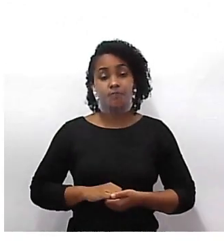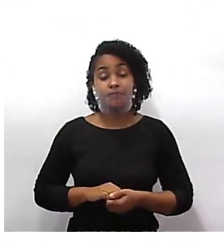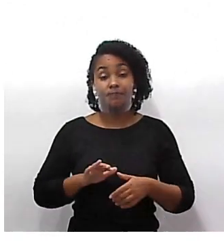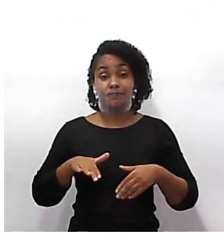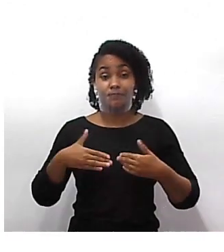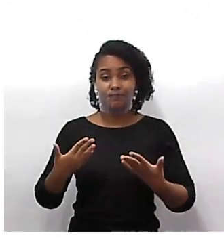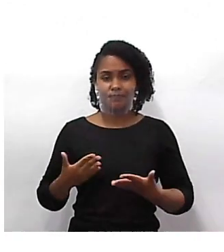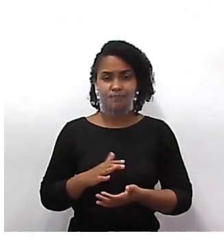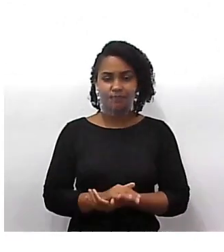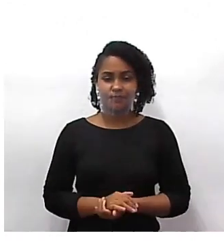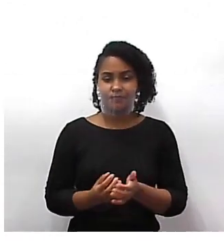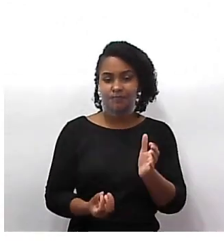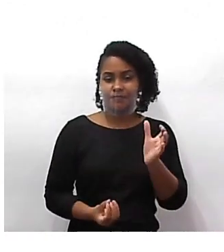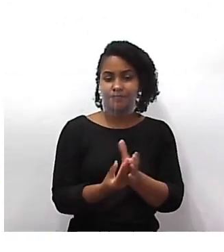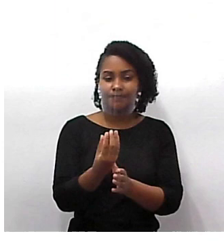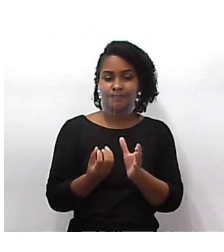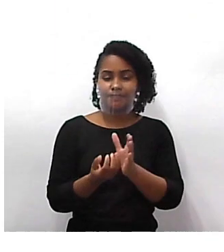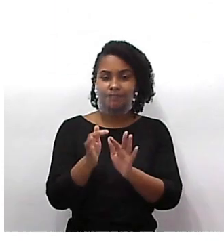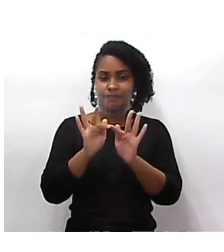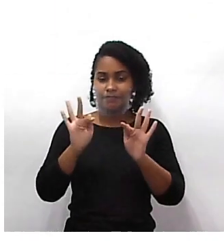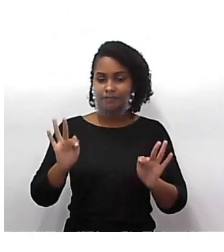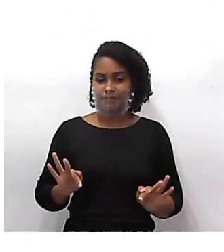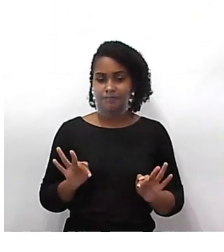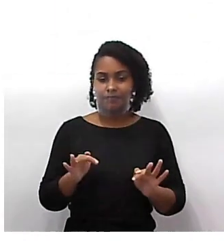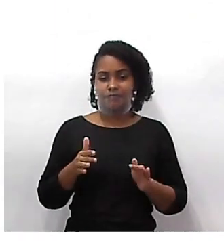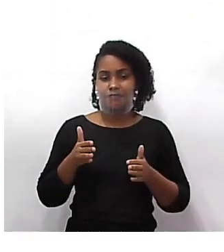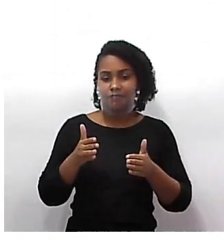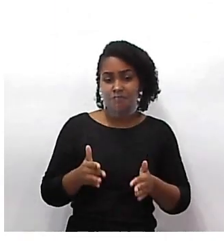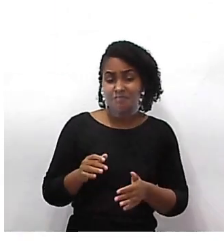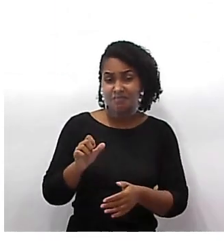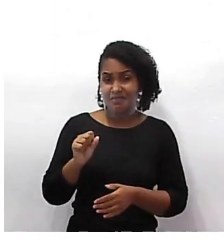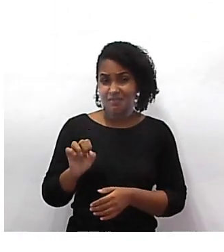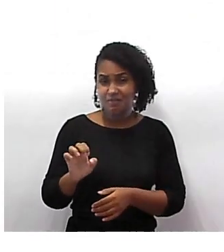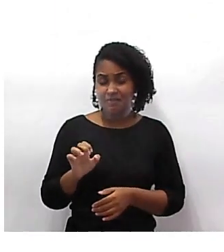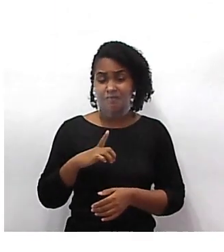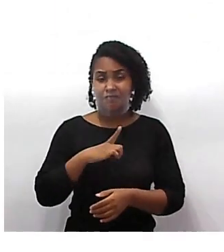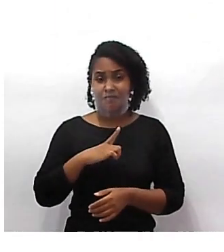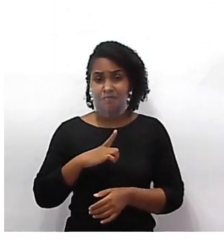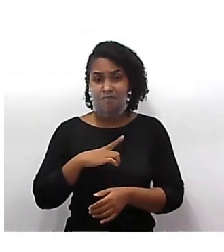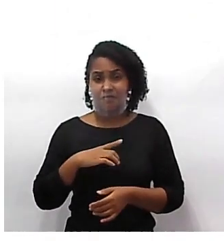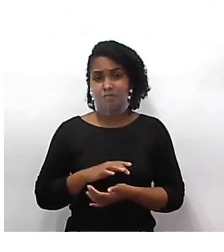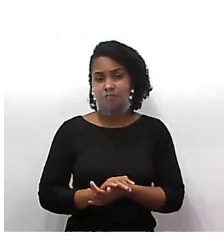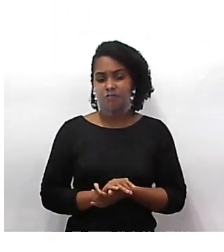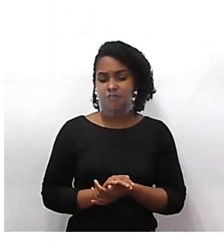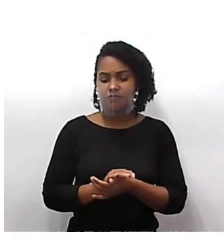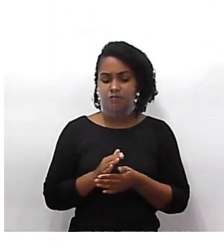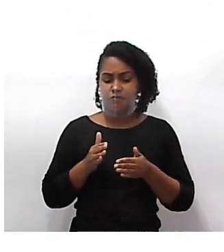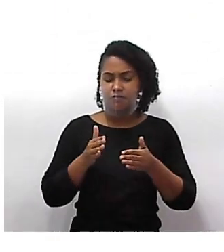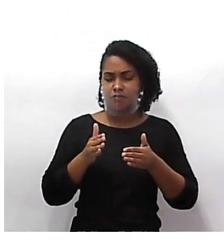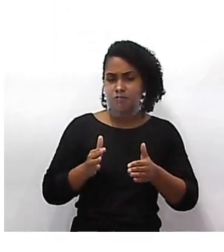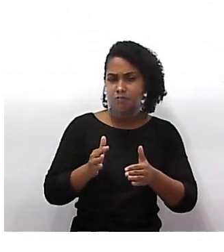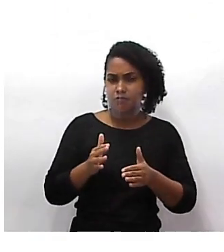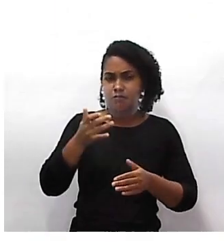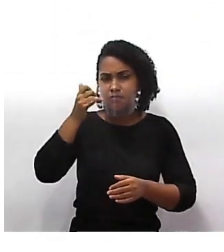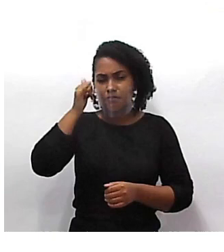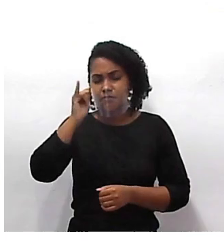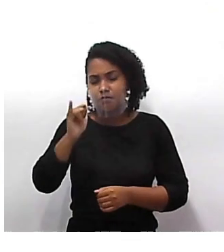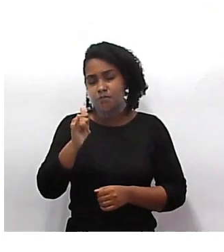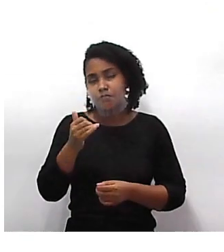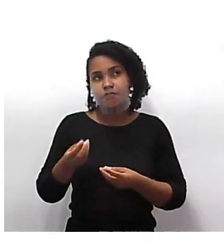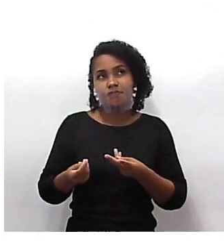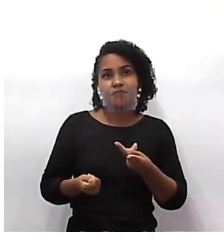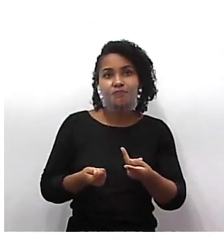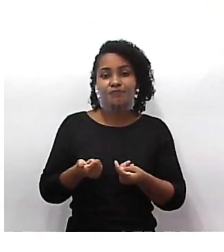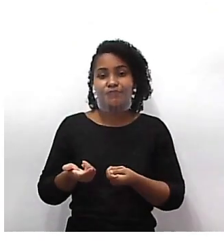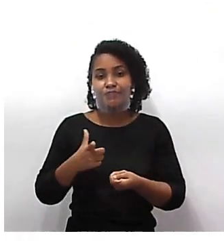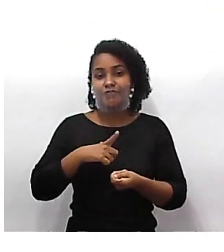Então, criação de formulários de conformidades. Então, se você está colocando medidas de prevenção,